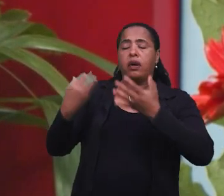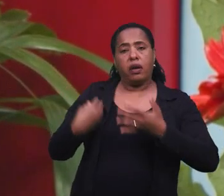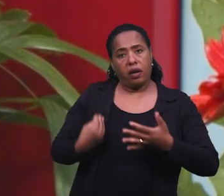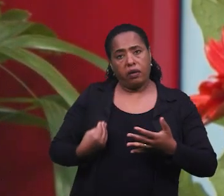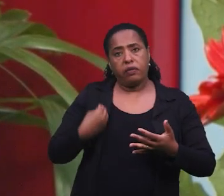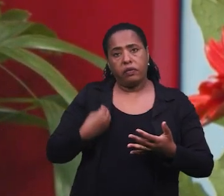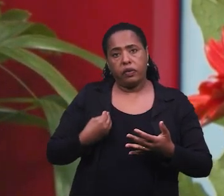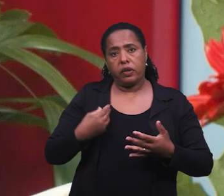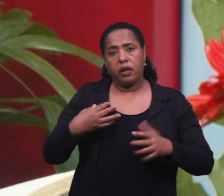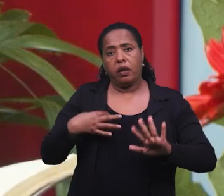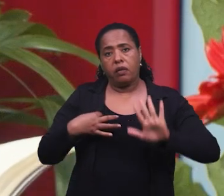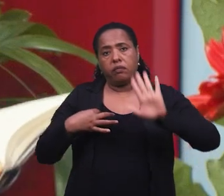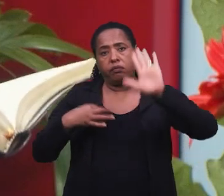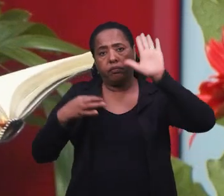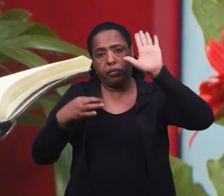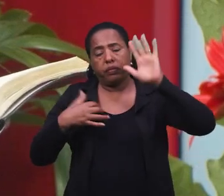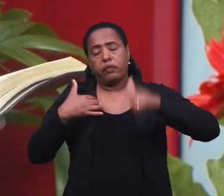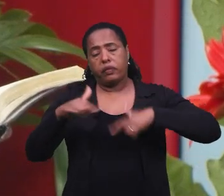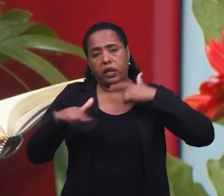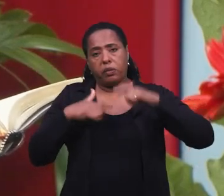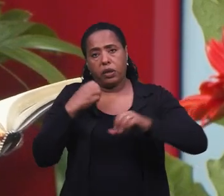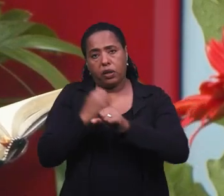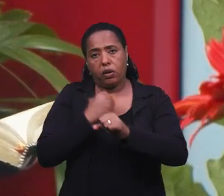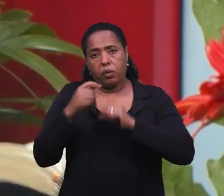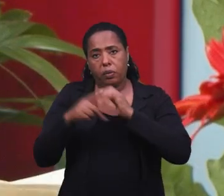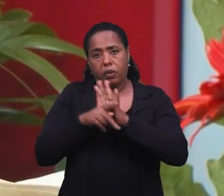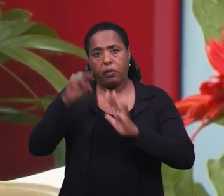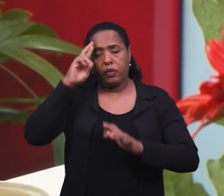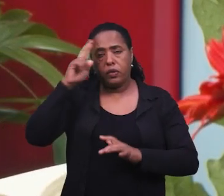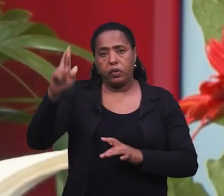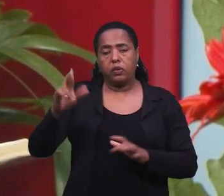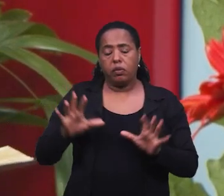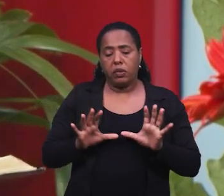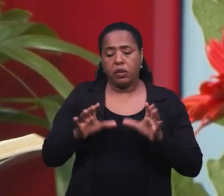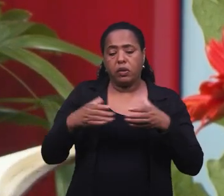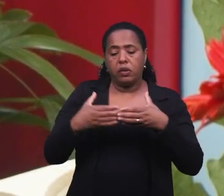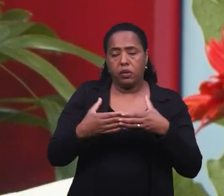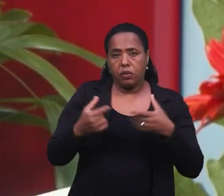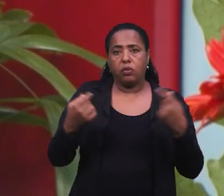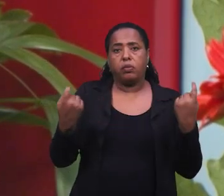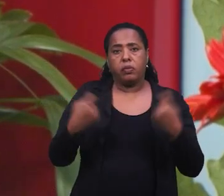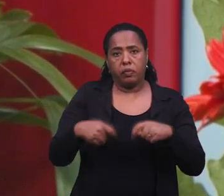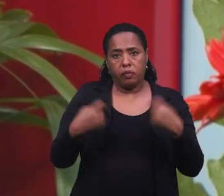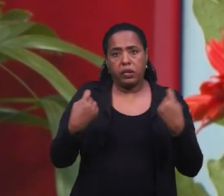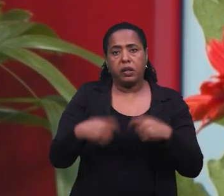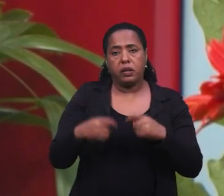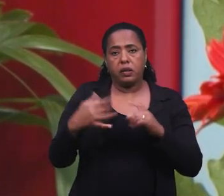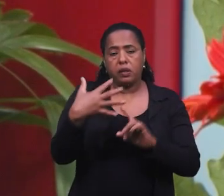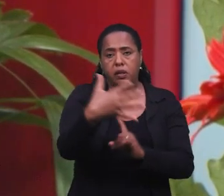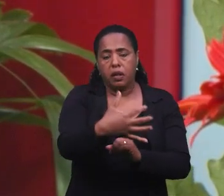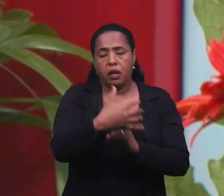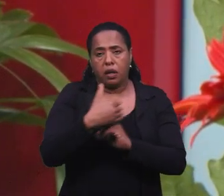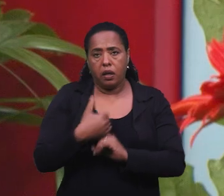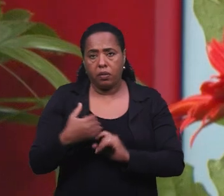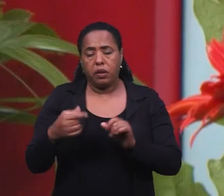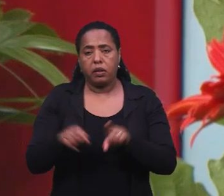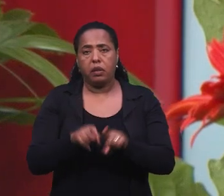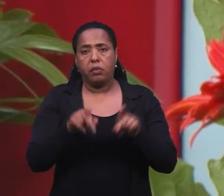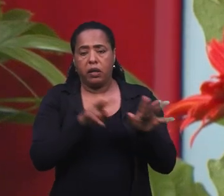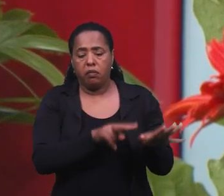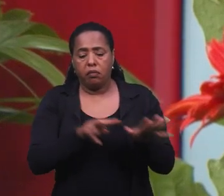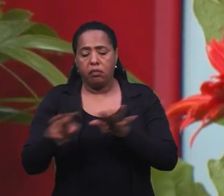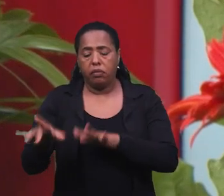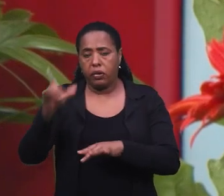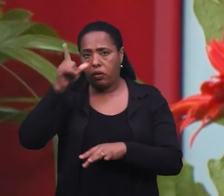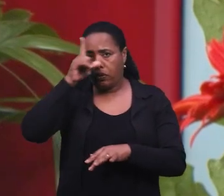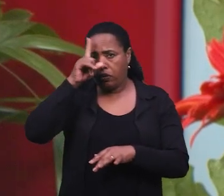essa expressão de que o Espírito Santo foi derramado sobre toda a carne e demonstrou que o Espírito Santo não deixou os nossos idosos